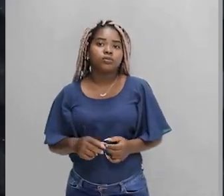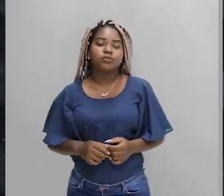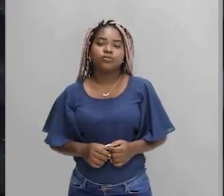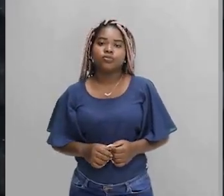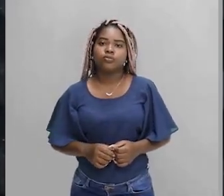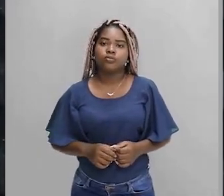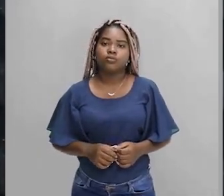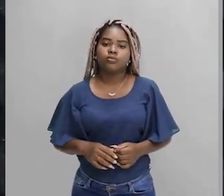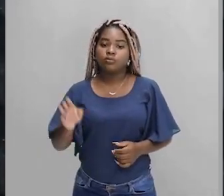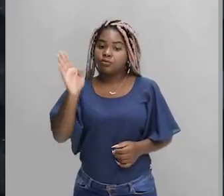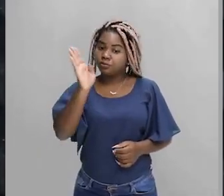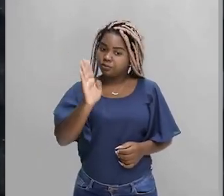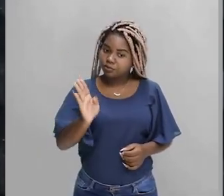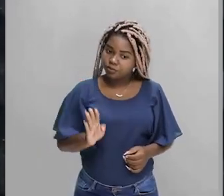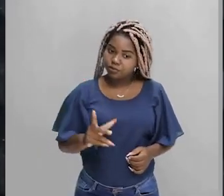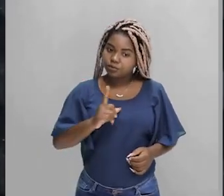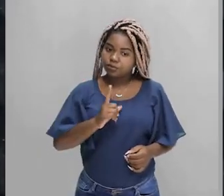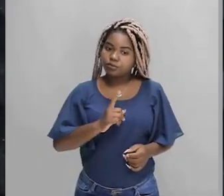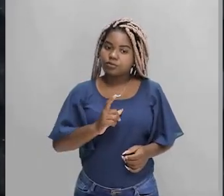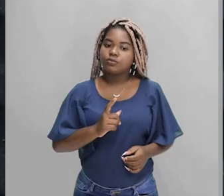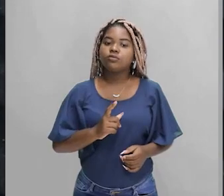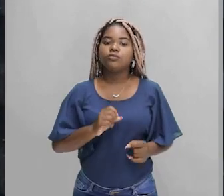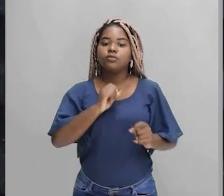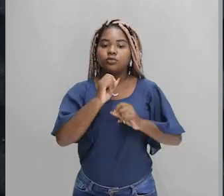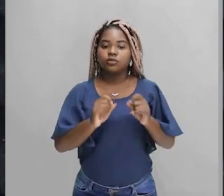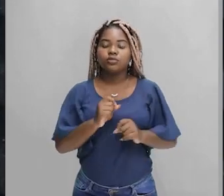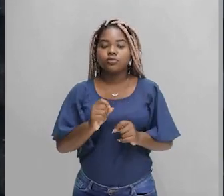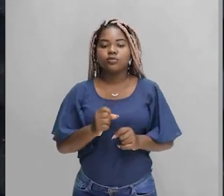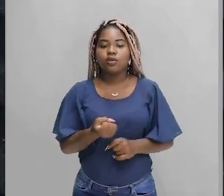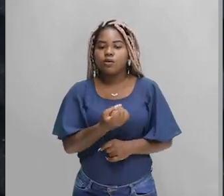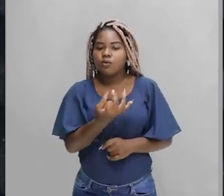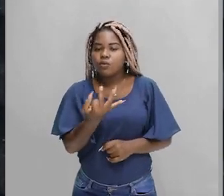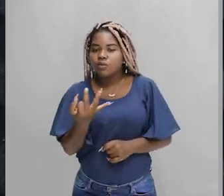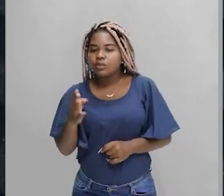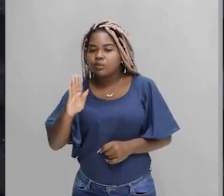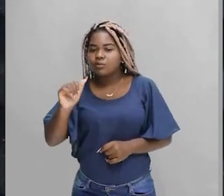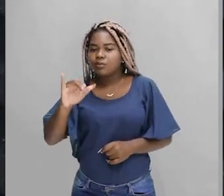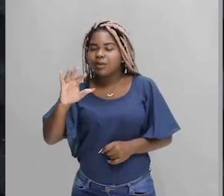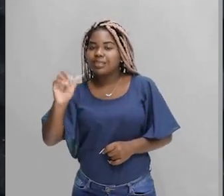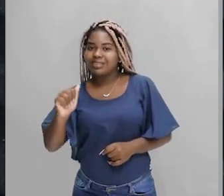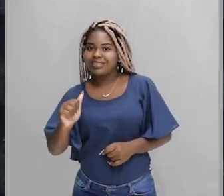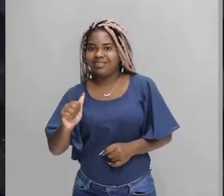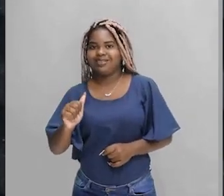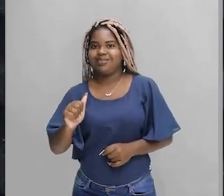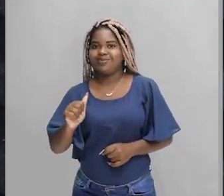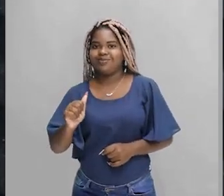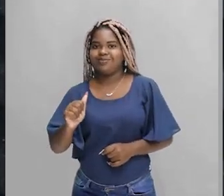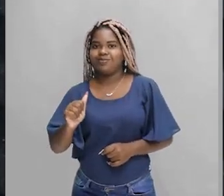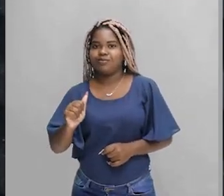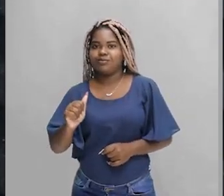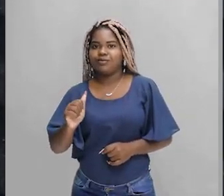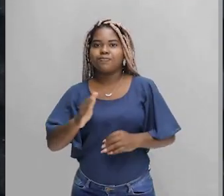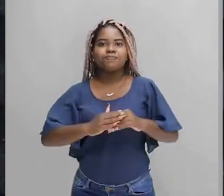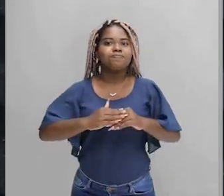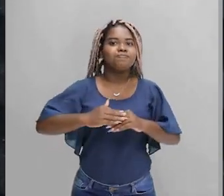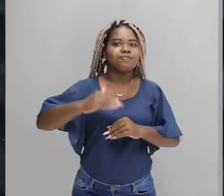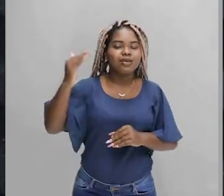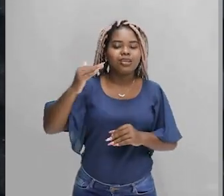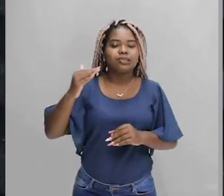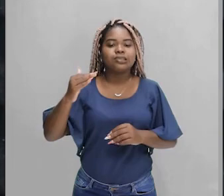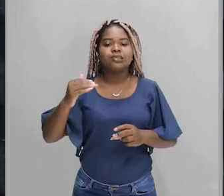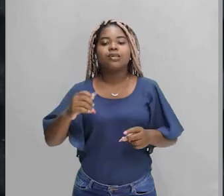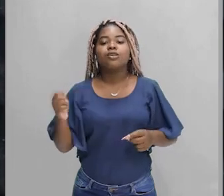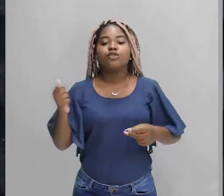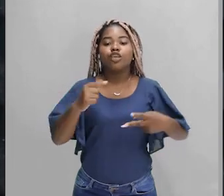mundo, no Brasil existe uma maior quantidade de bacias sedimentares, galera, tá certo? Qual é a consequência disso?